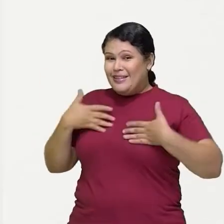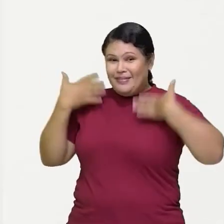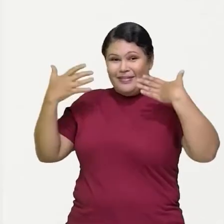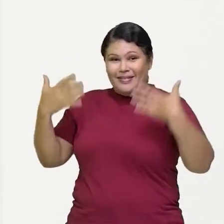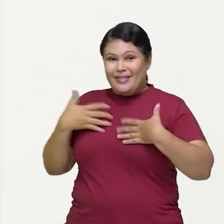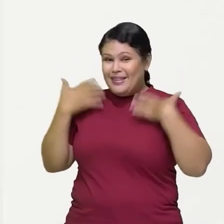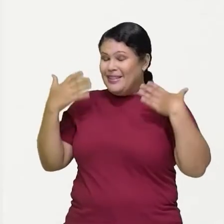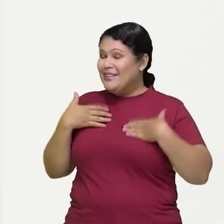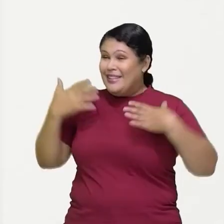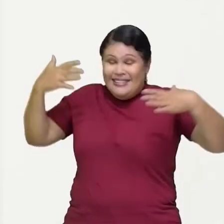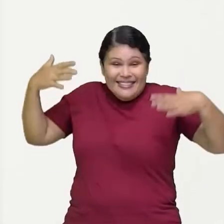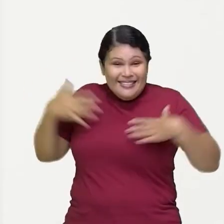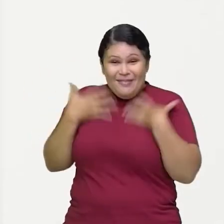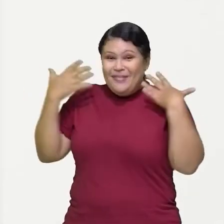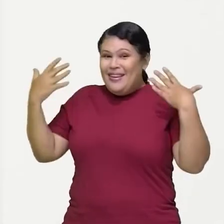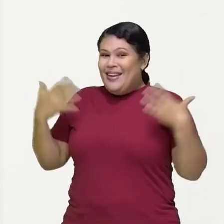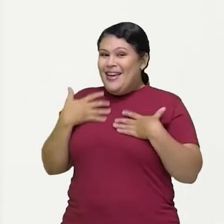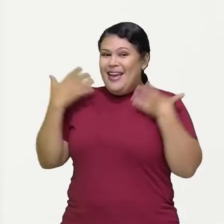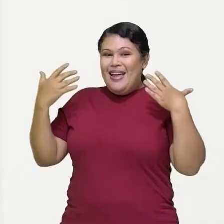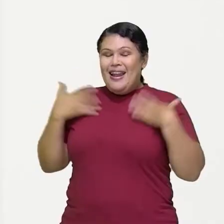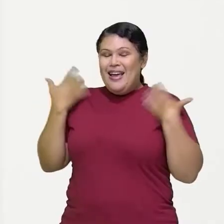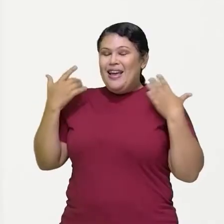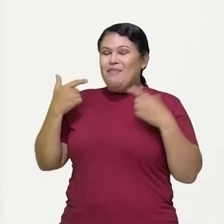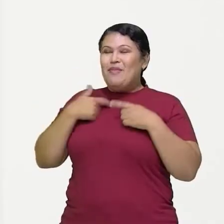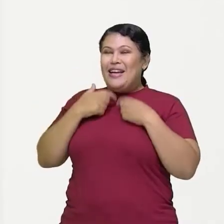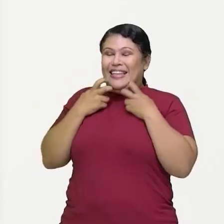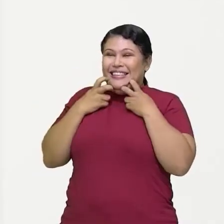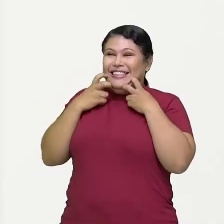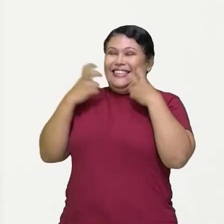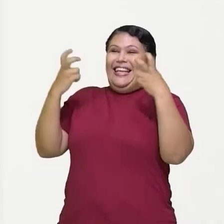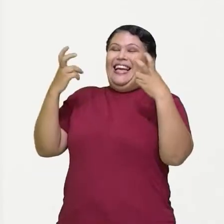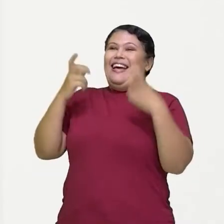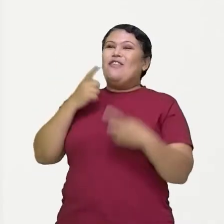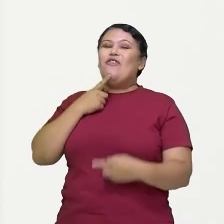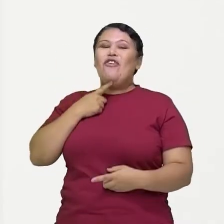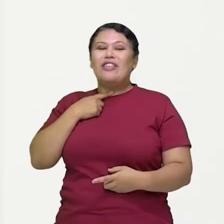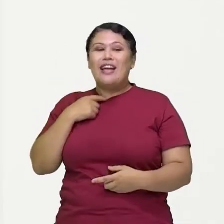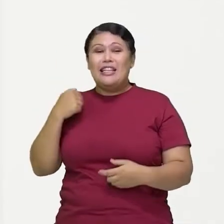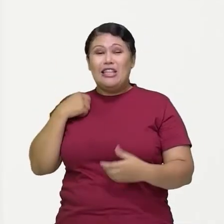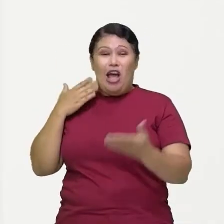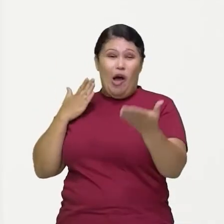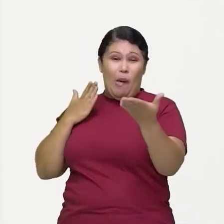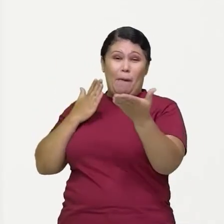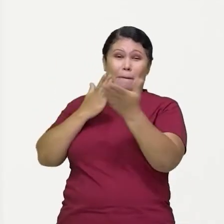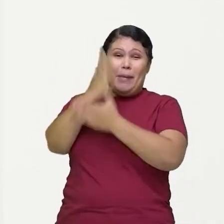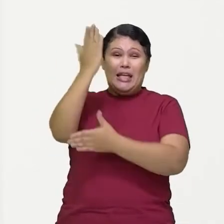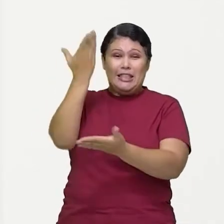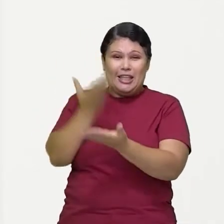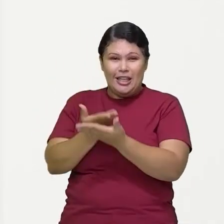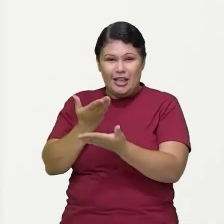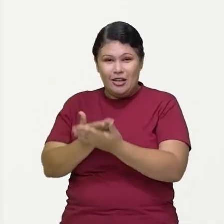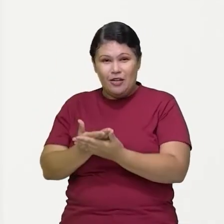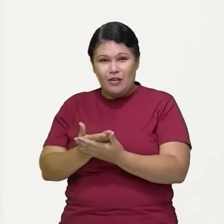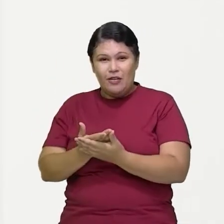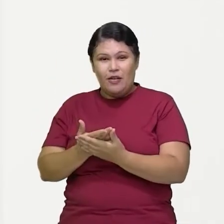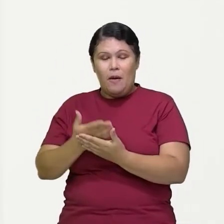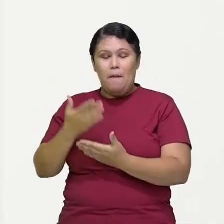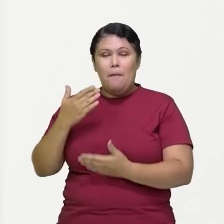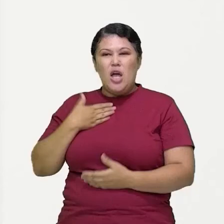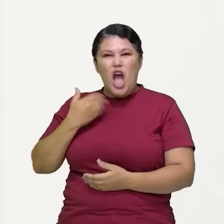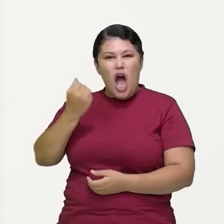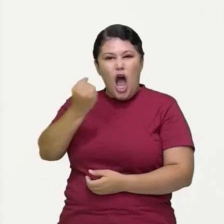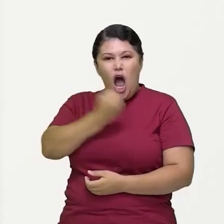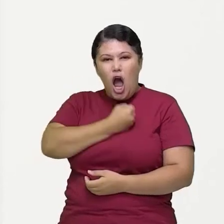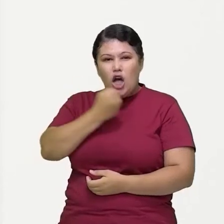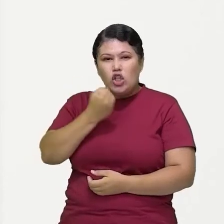contente hoje, mas tão contente que vou dar um grito. Oba, passei de ano! É o